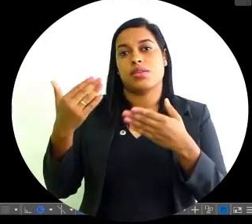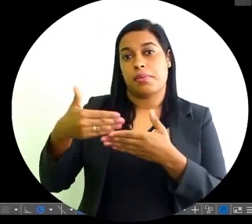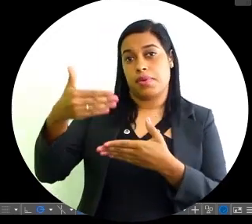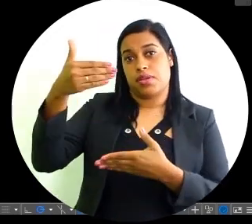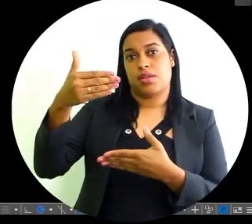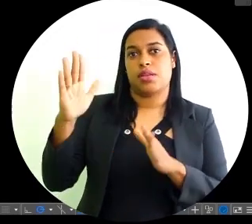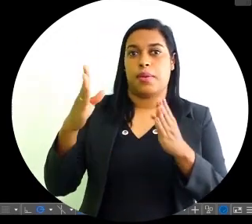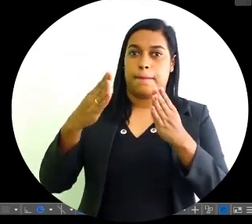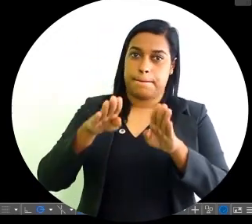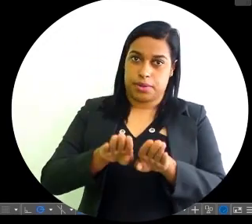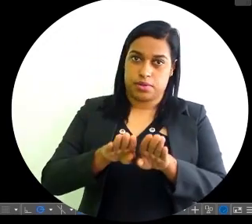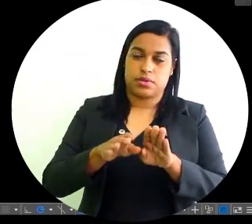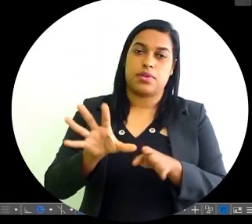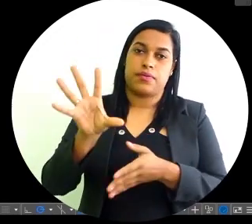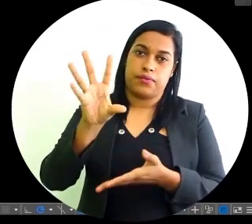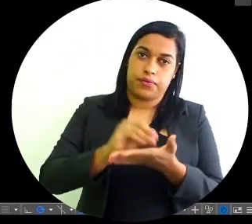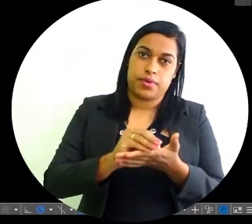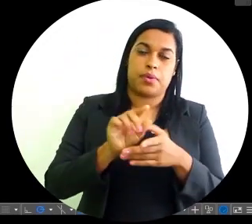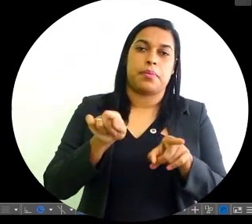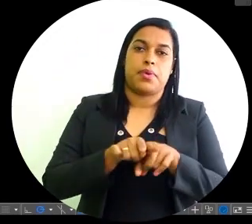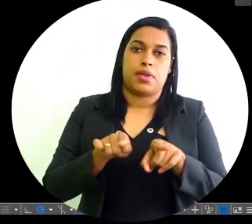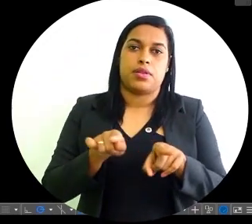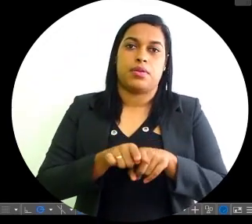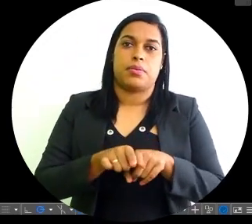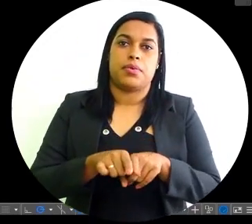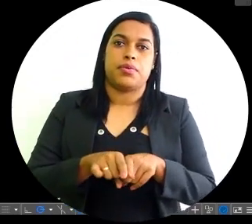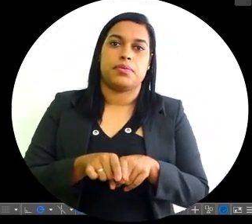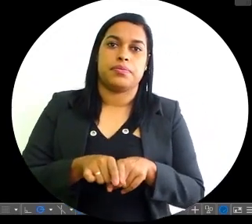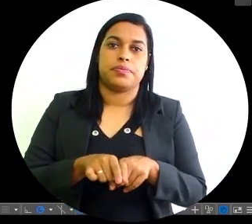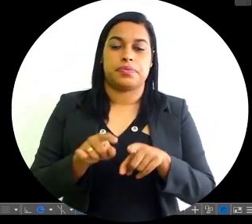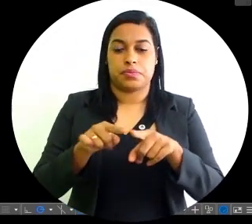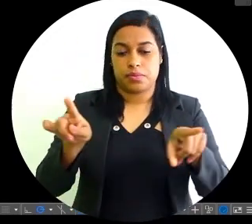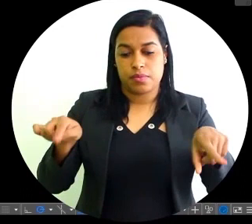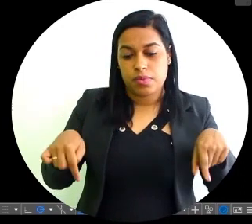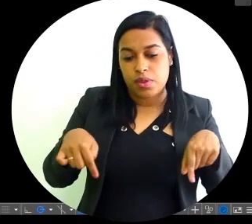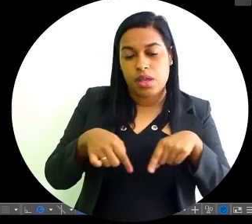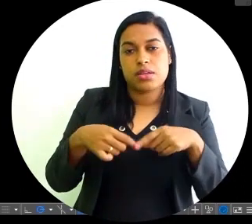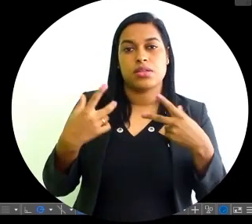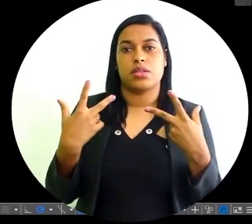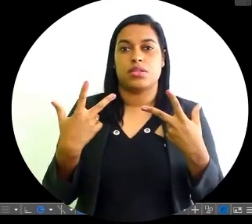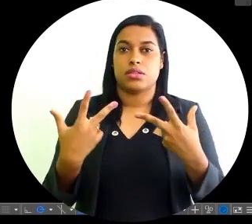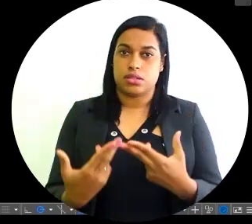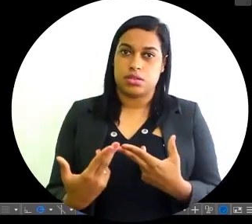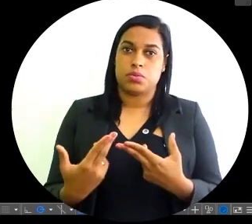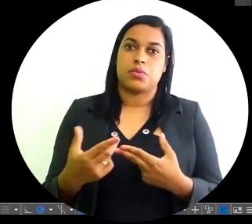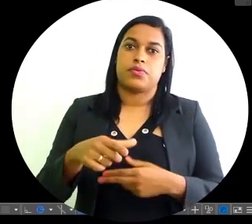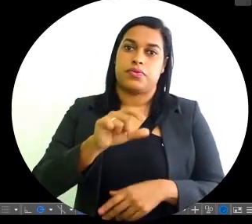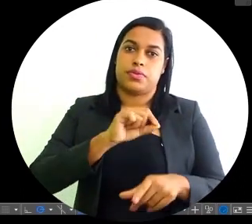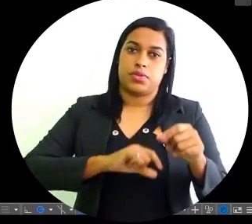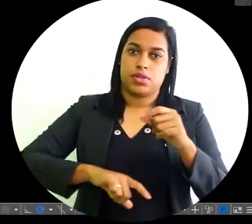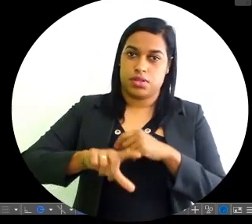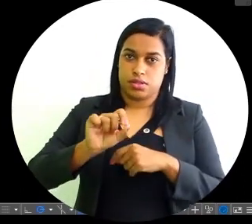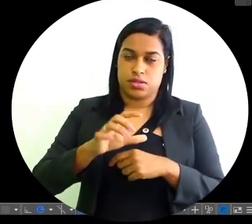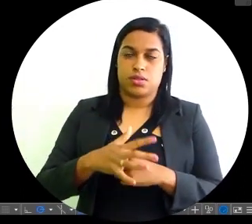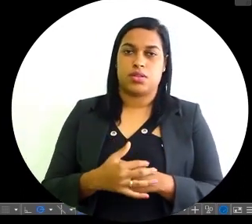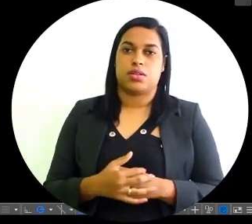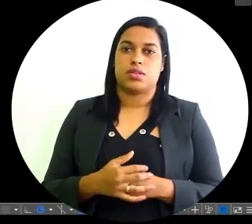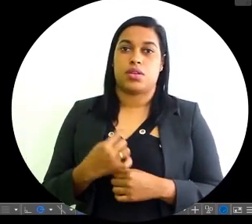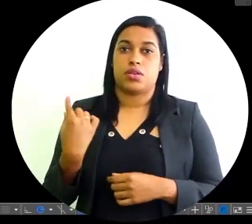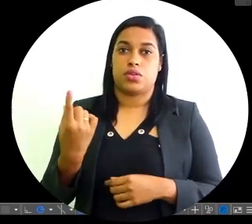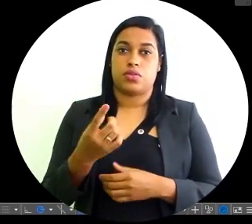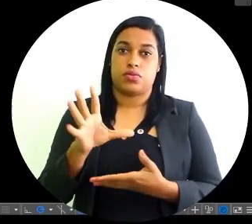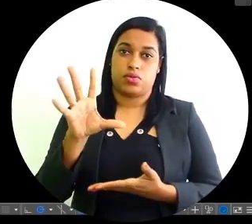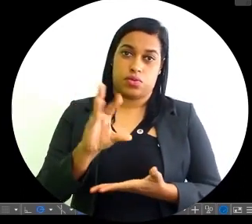porta, e foi copiado ao lado uma sala exatamente igual à que foi selecionada. Então nós vamos